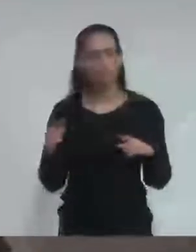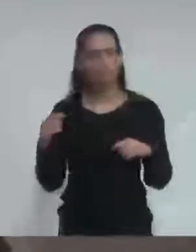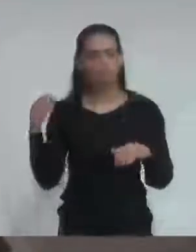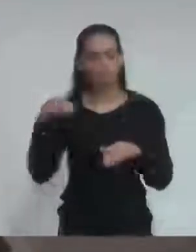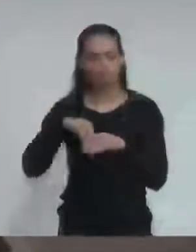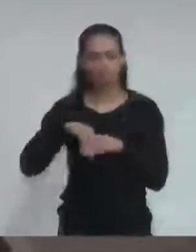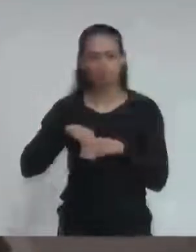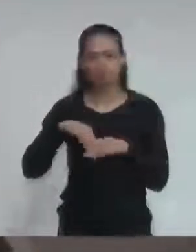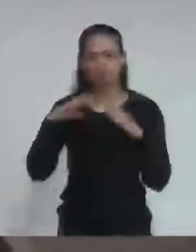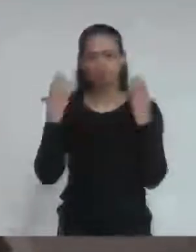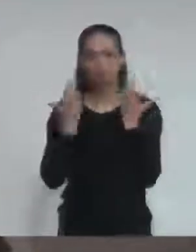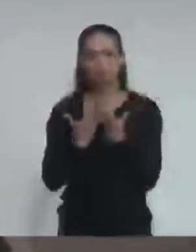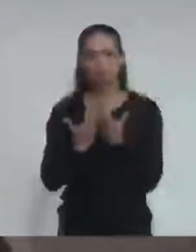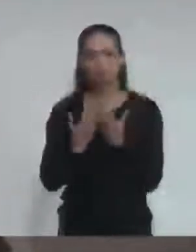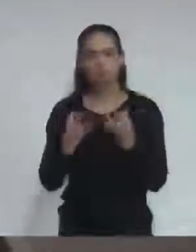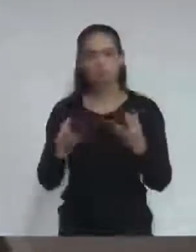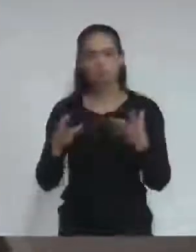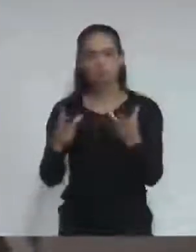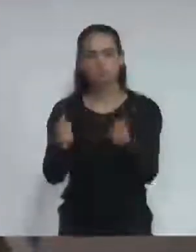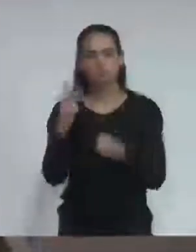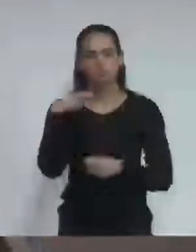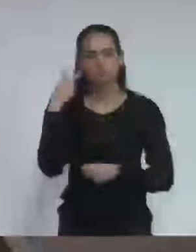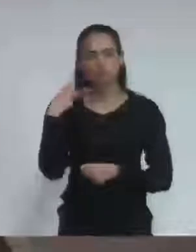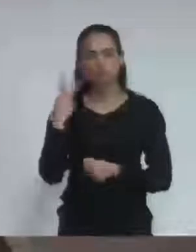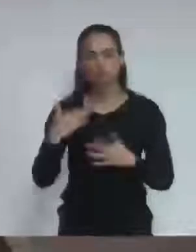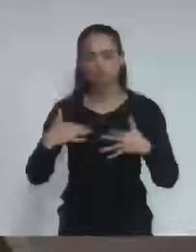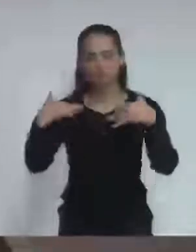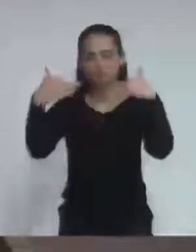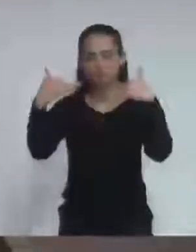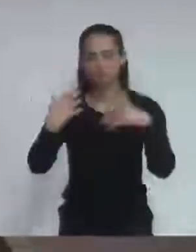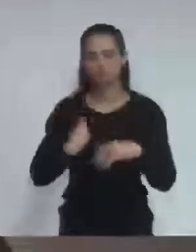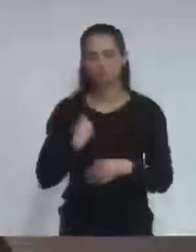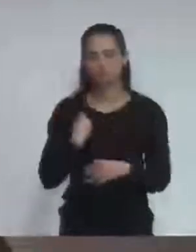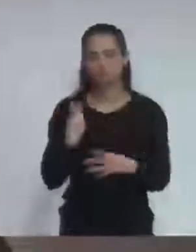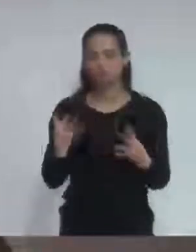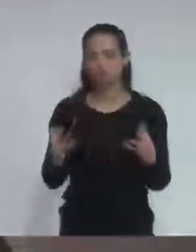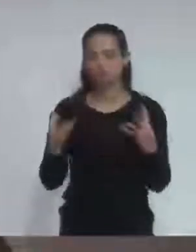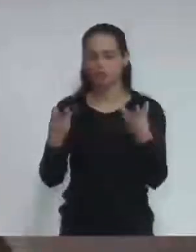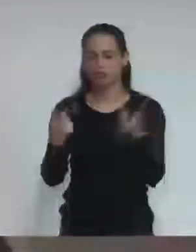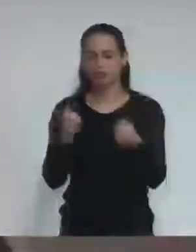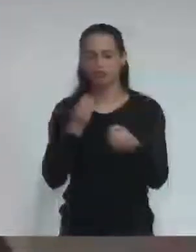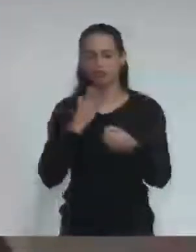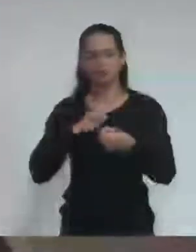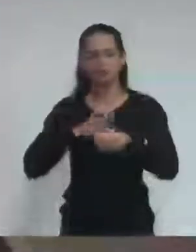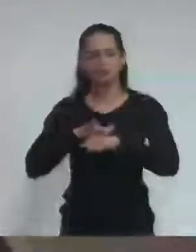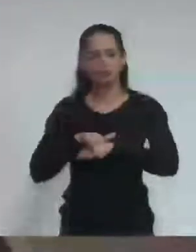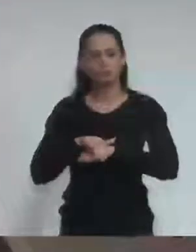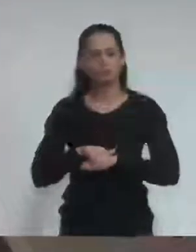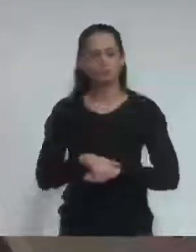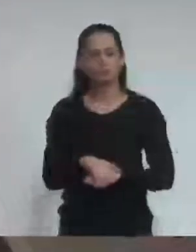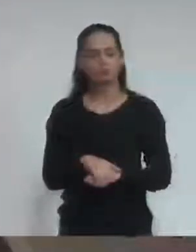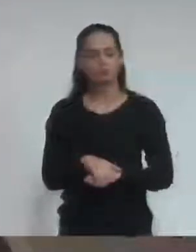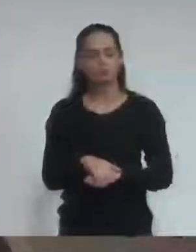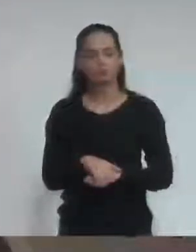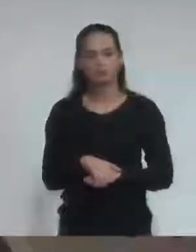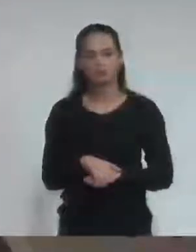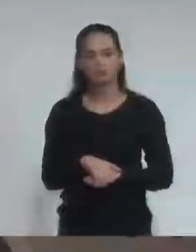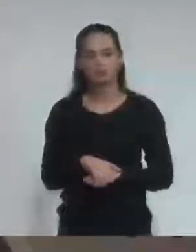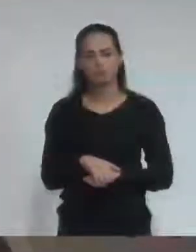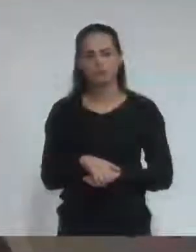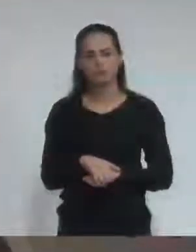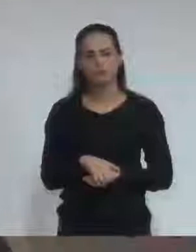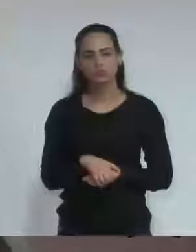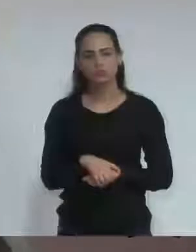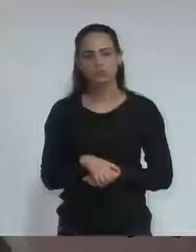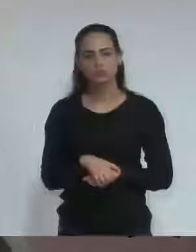público presente nessa noite, a todos novamente, muito boa noite. Eu estava até ali terminando